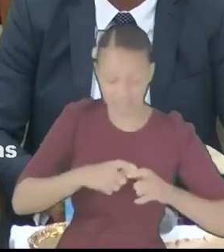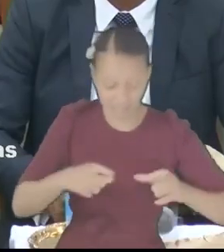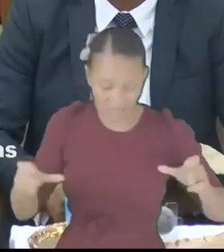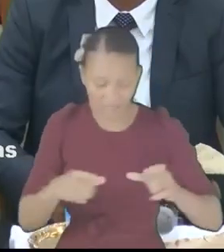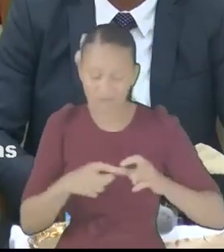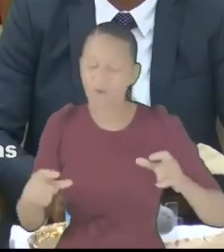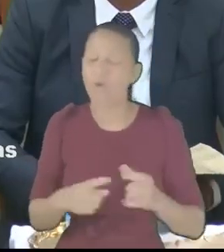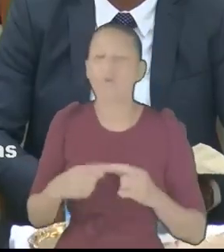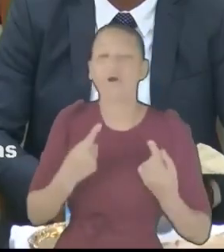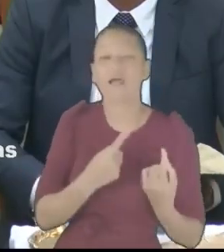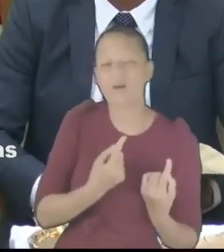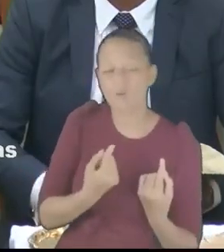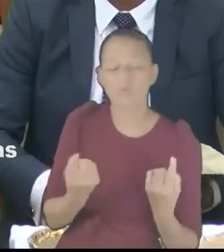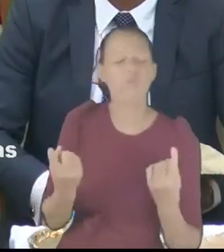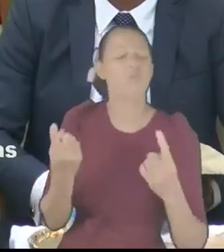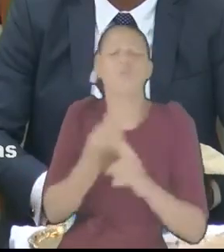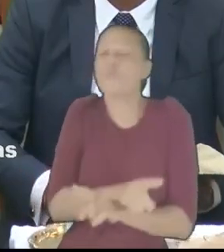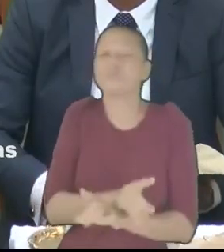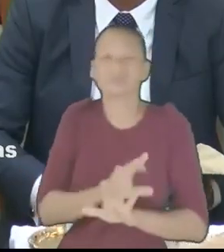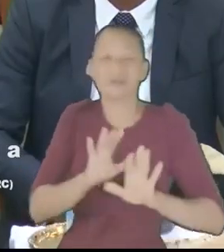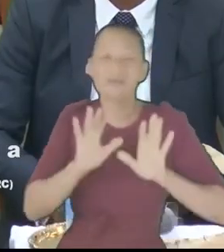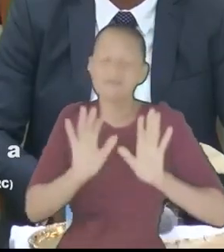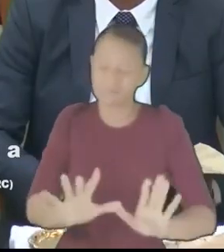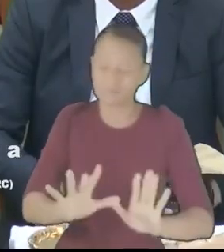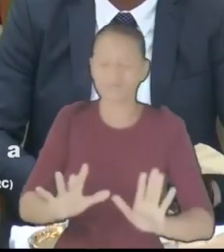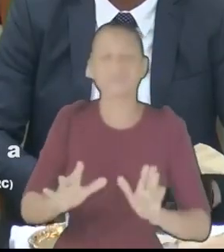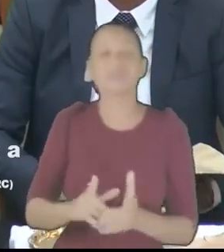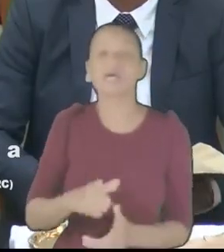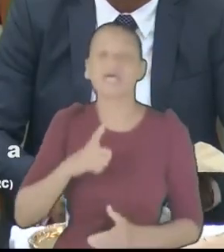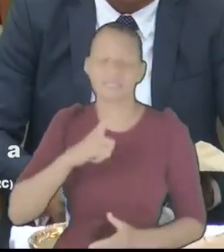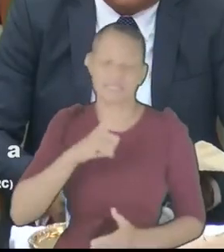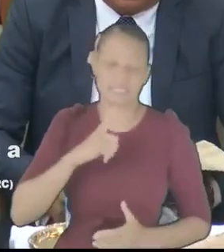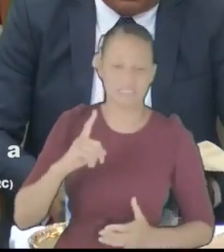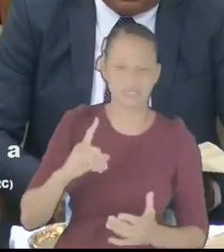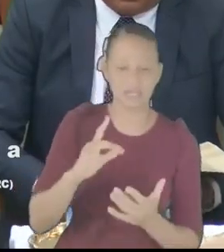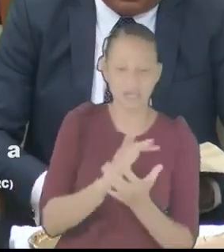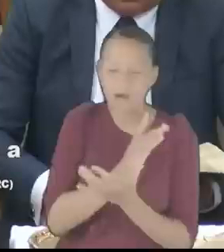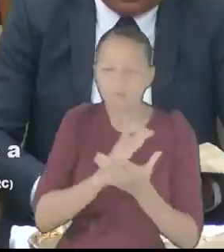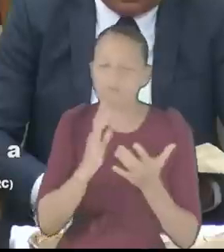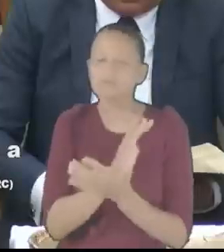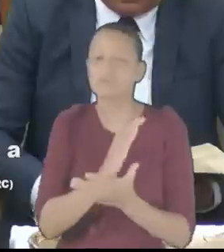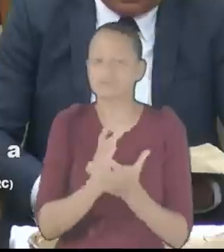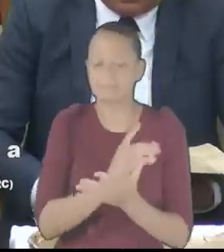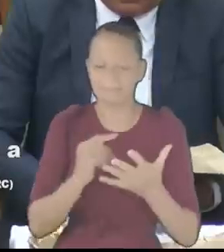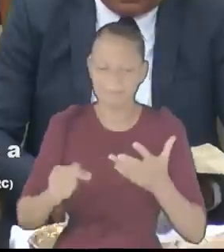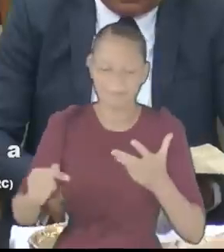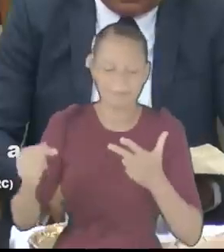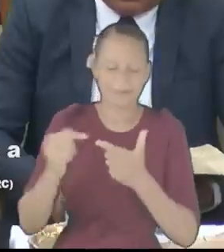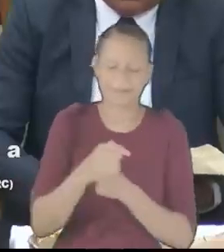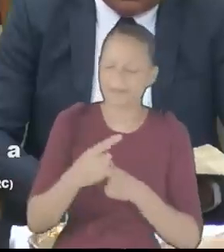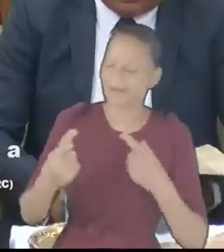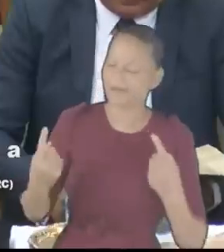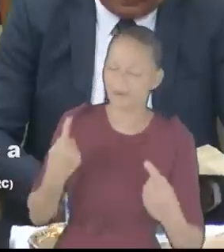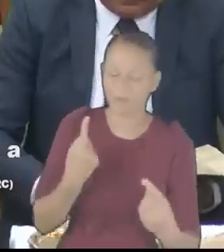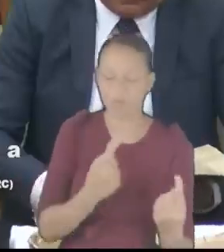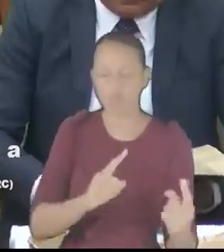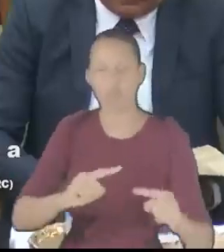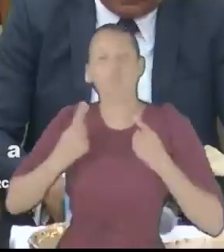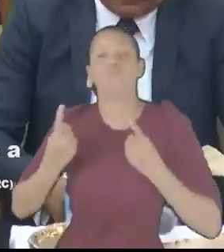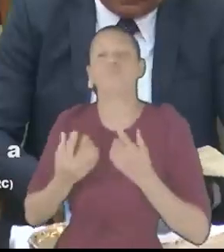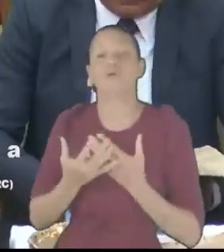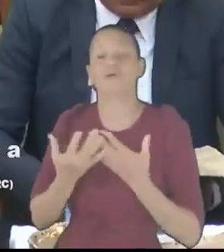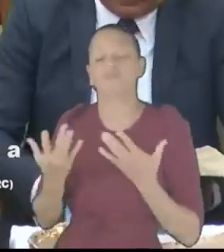era contrária nas suas ordenanças, a qual de alguma maneira nos era contrária, tirou-a do meio de